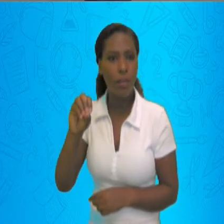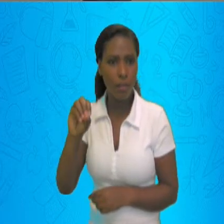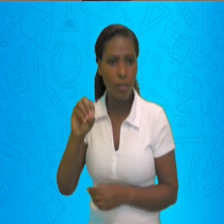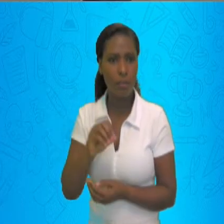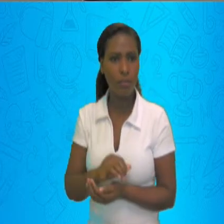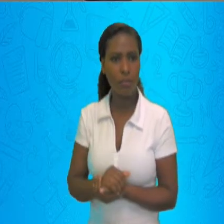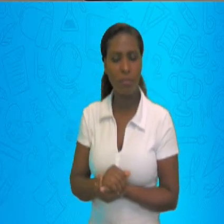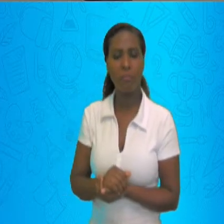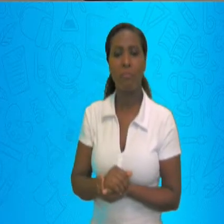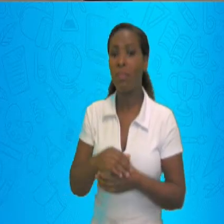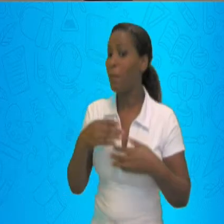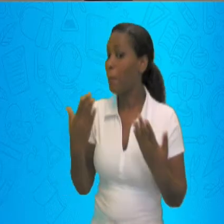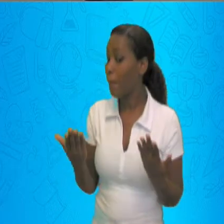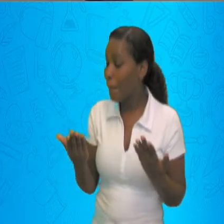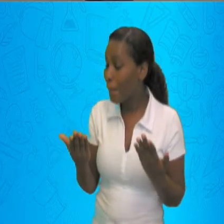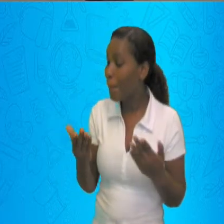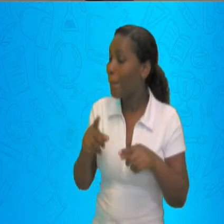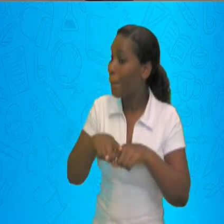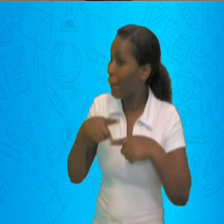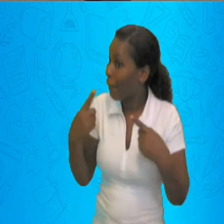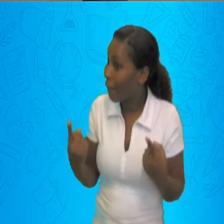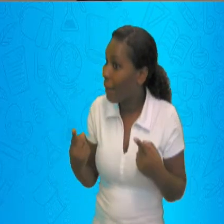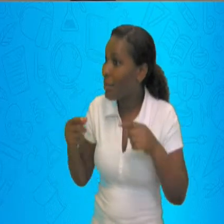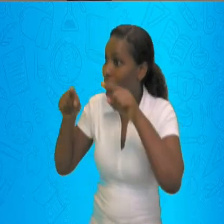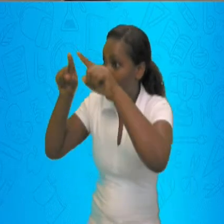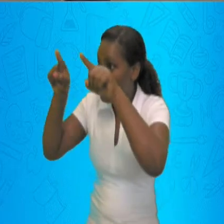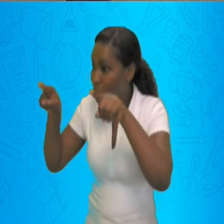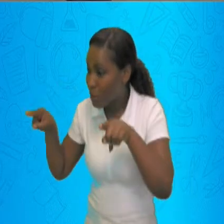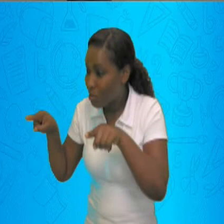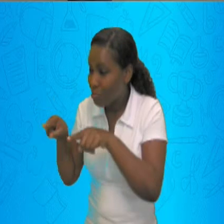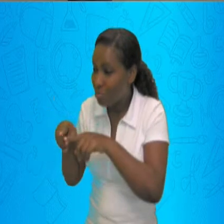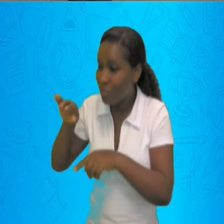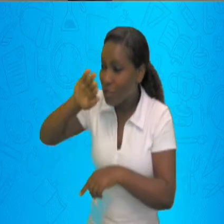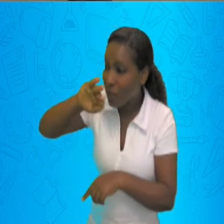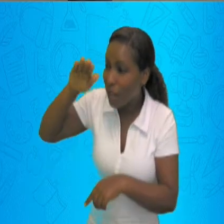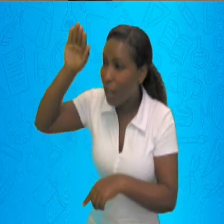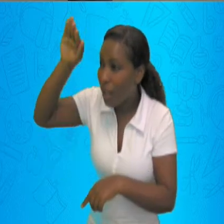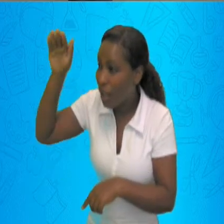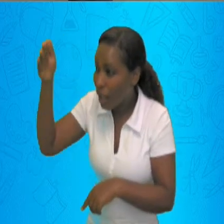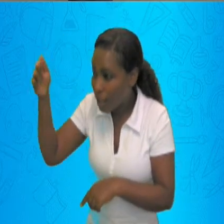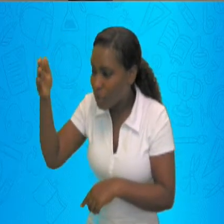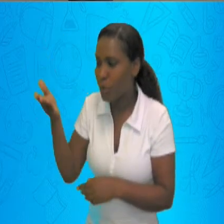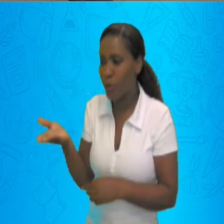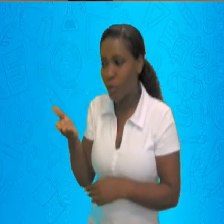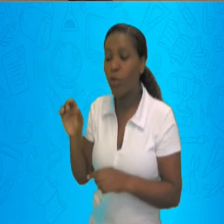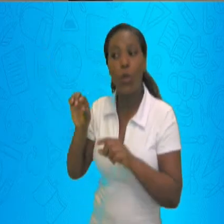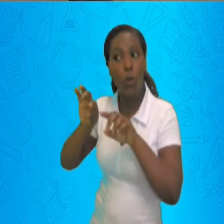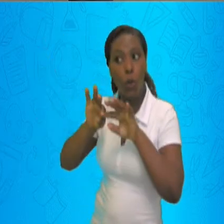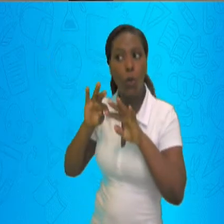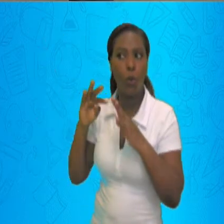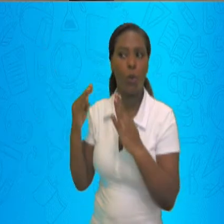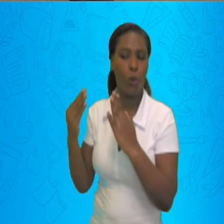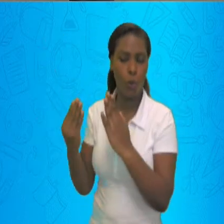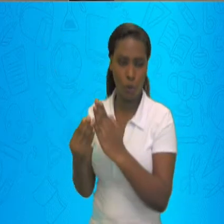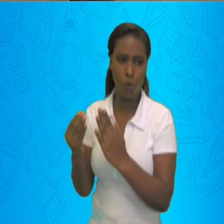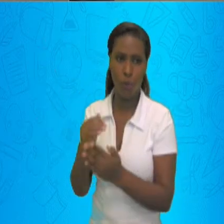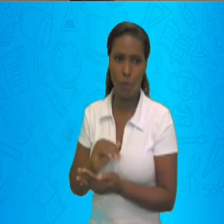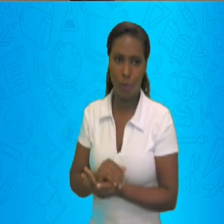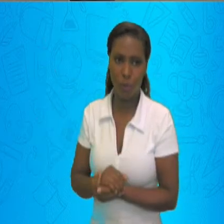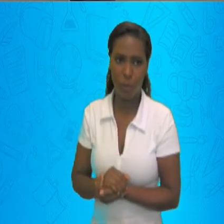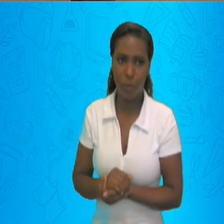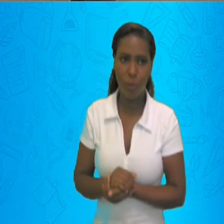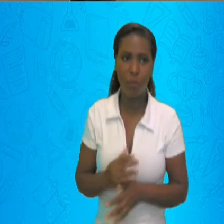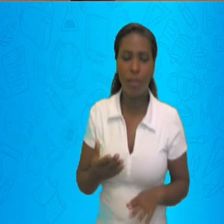os outros lados aqui. Se eu tenho por base o 7, ele vai ser menor do que